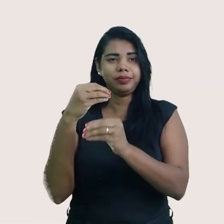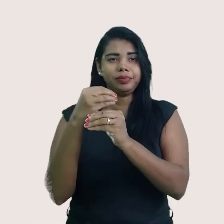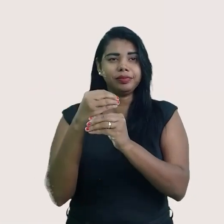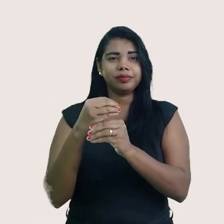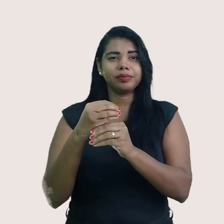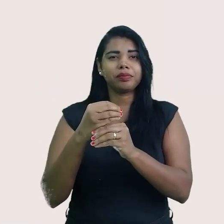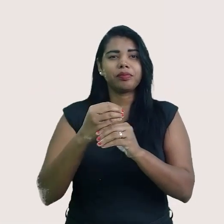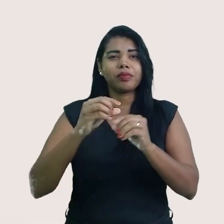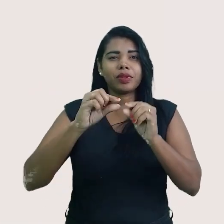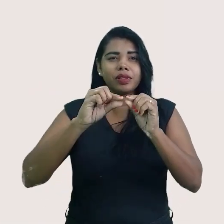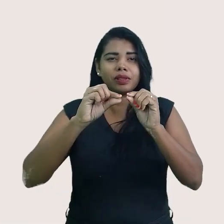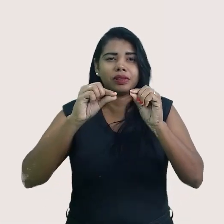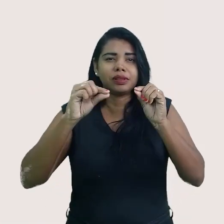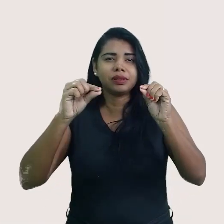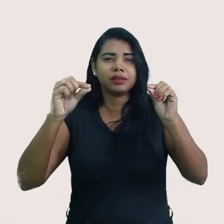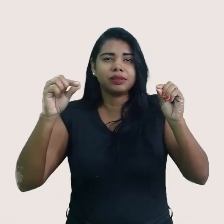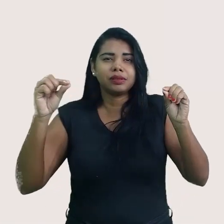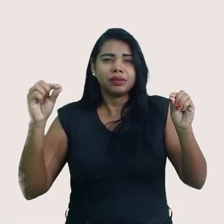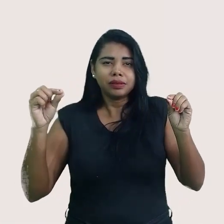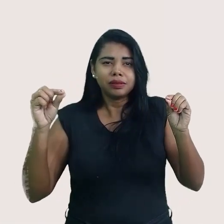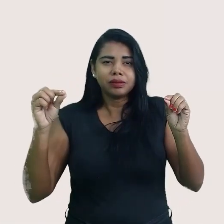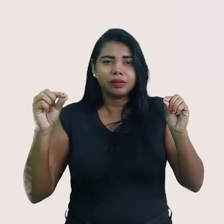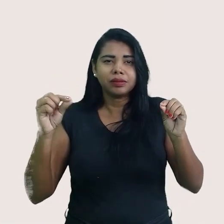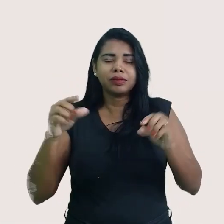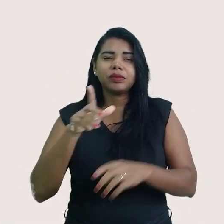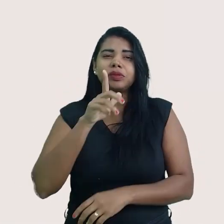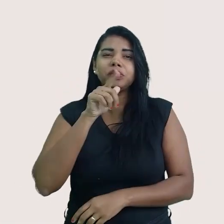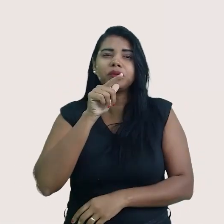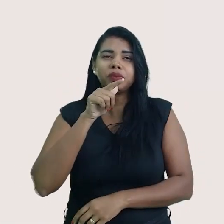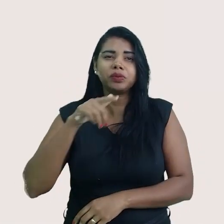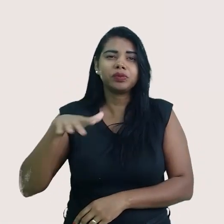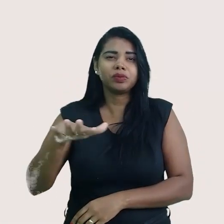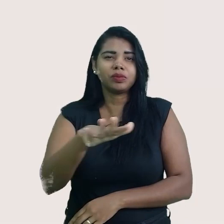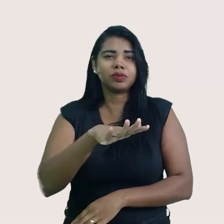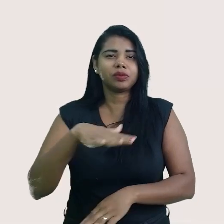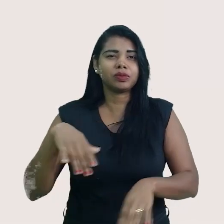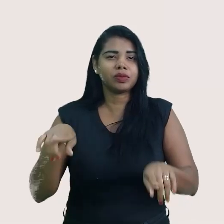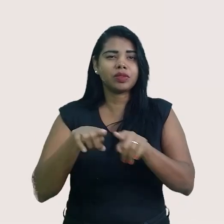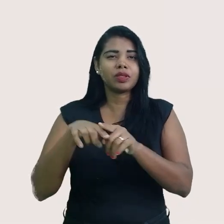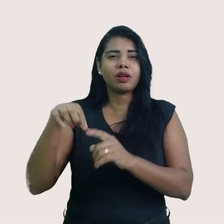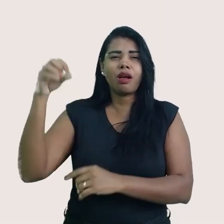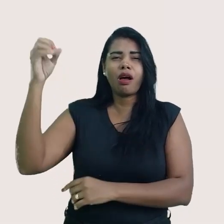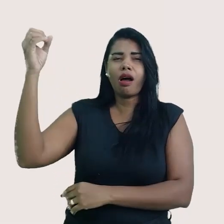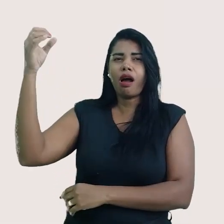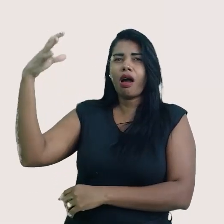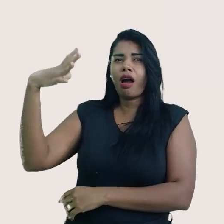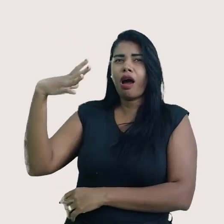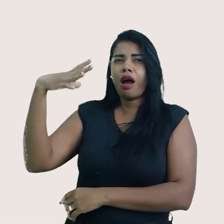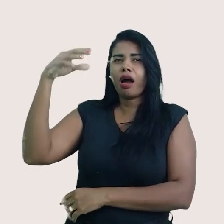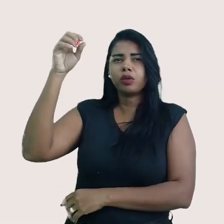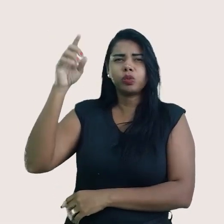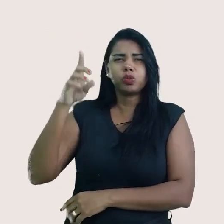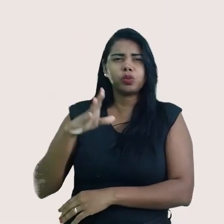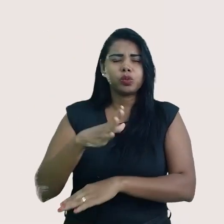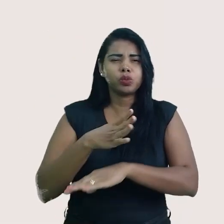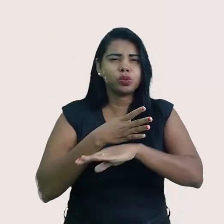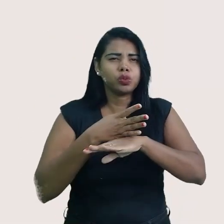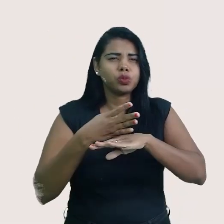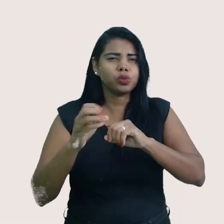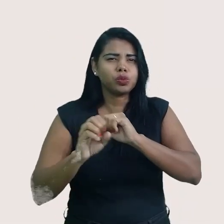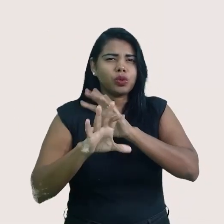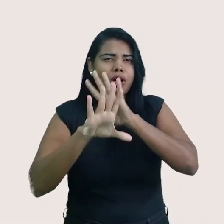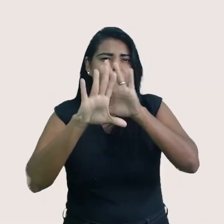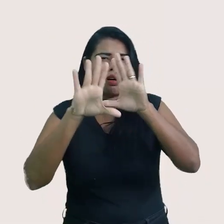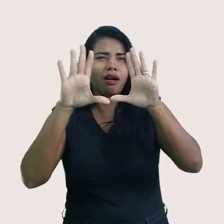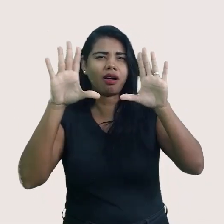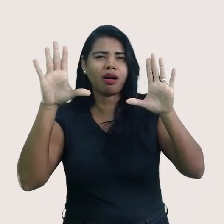uma fina camada iridescente de óleo sobre uma poça de água. Parte de feixe de luz branca incidente 1 reflete